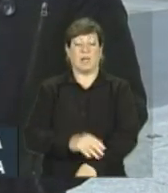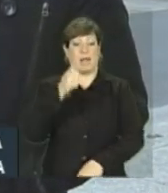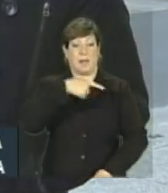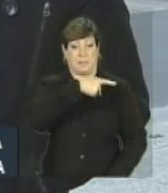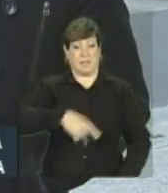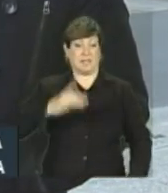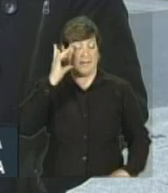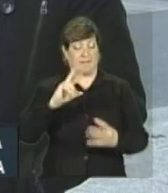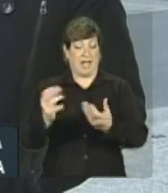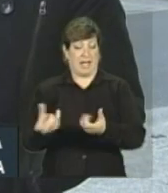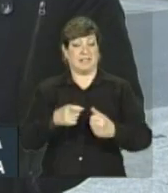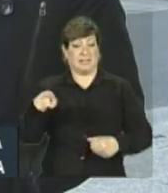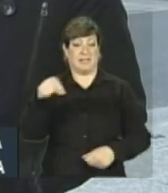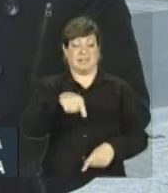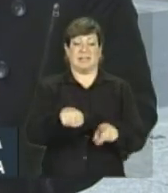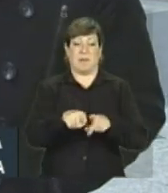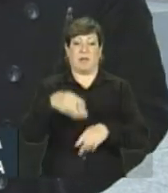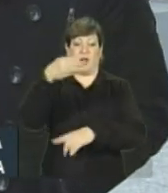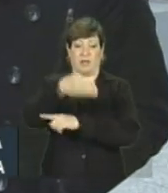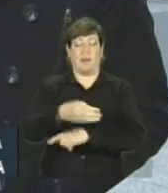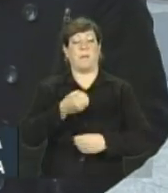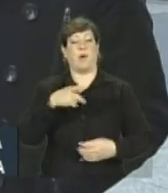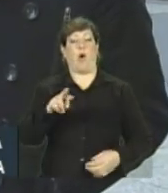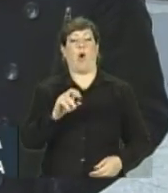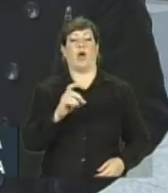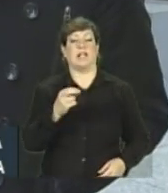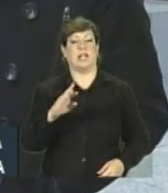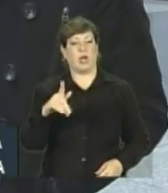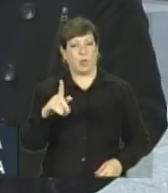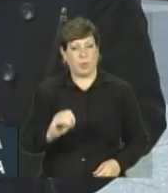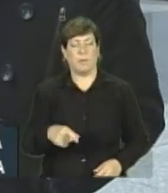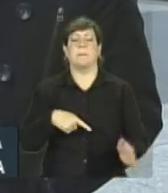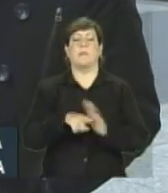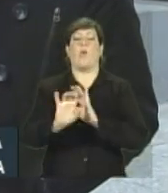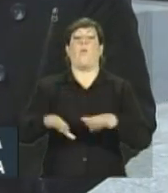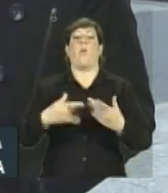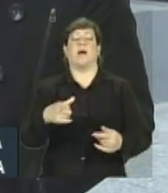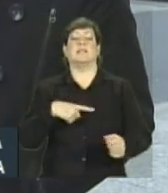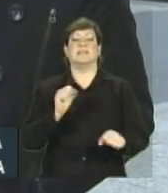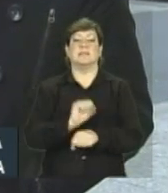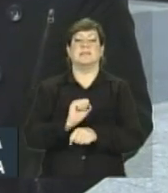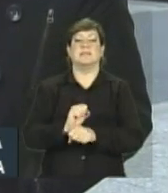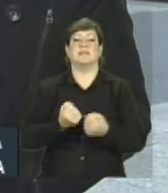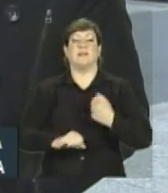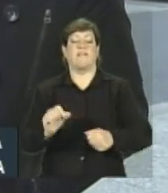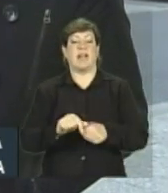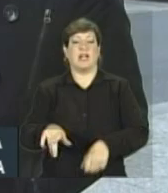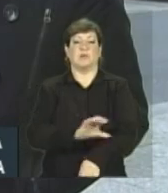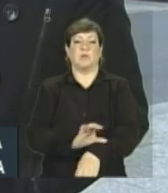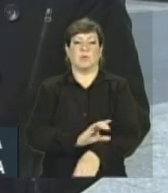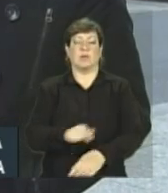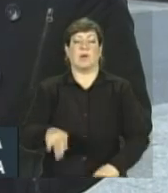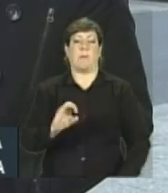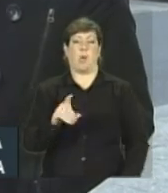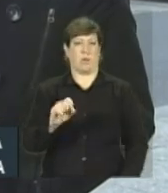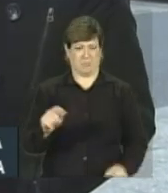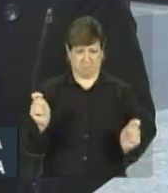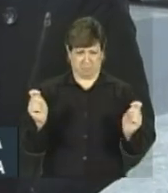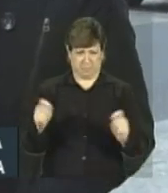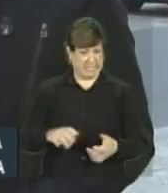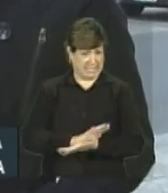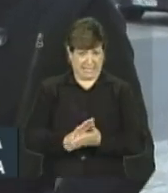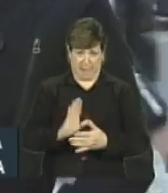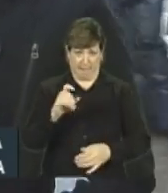vai recebê-lo também ali no hotel. Bom, Rodrigo, qual a expectativa para fazer esse curso aqui? Sem a bolsa isso seria